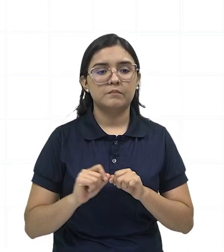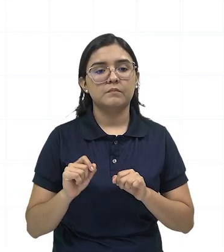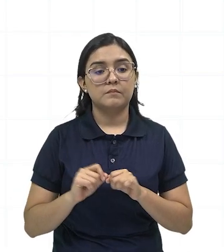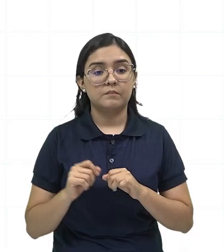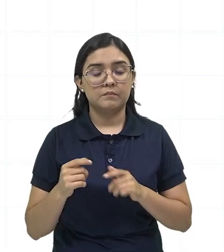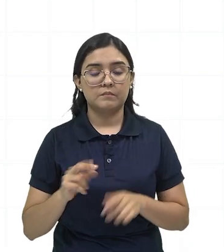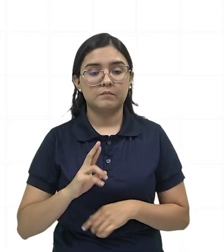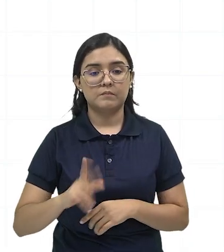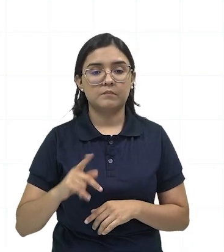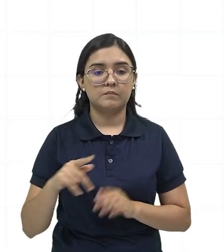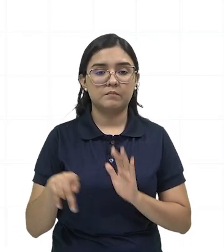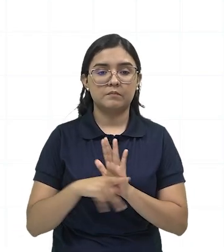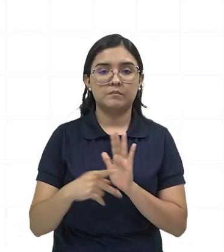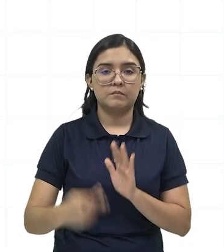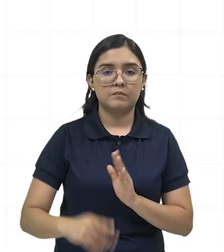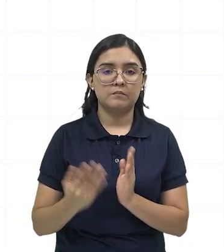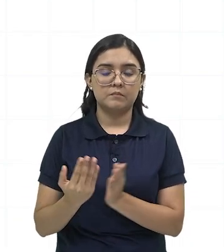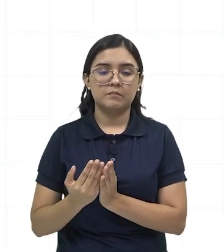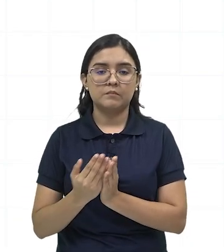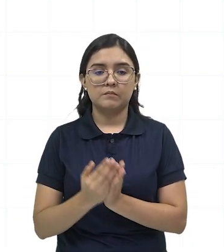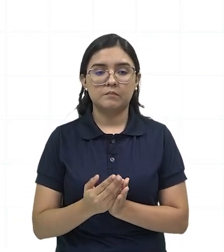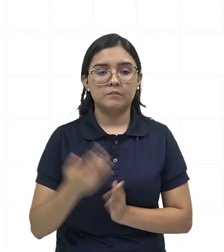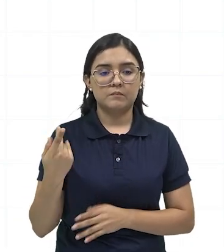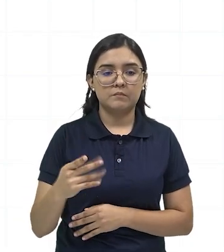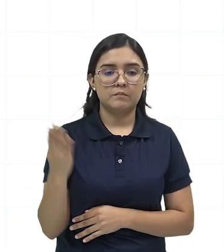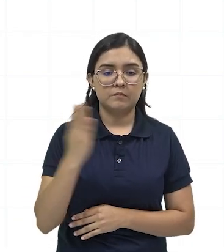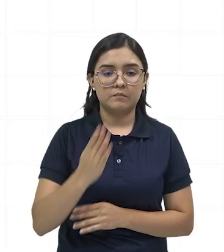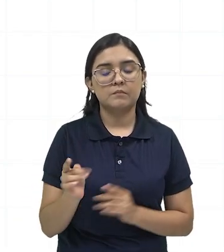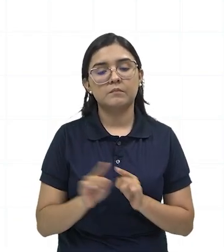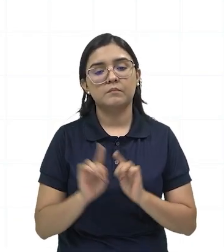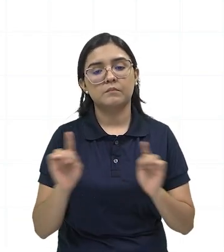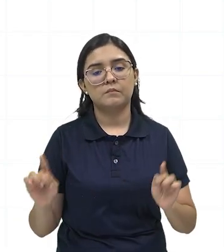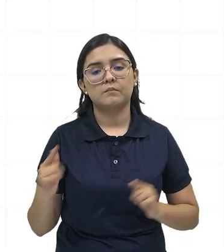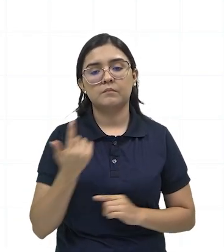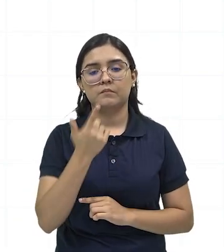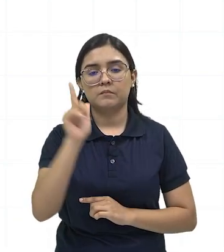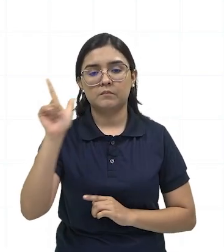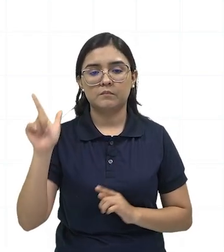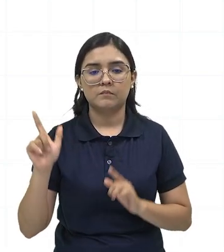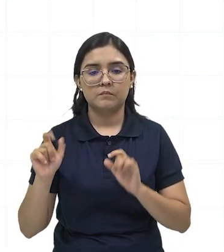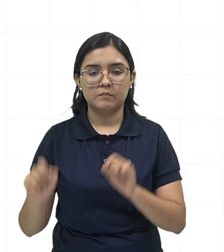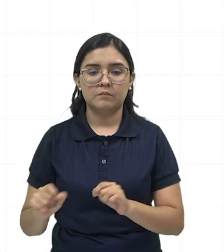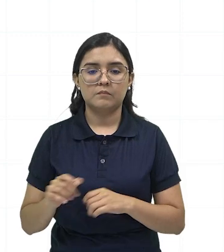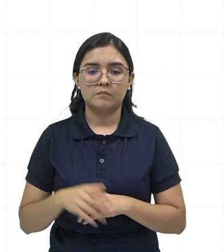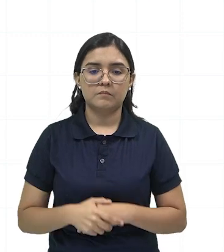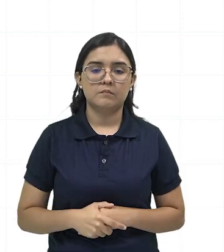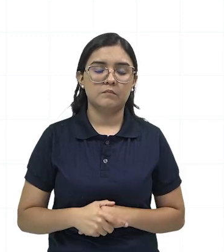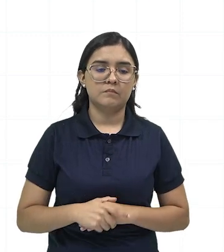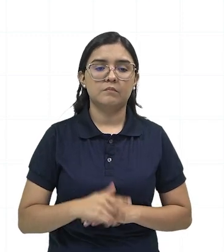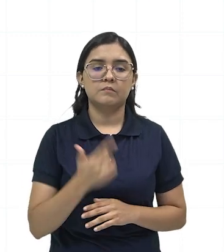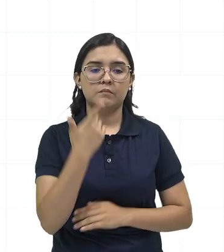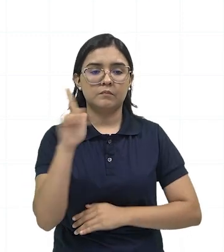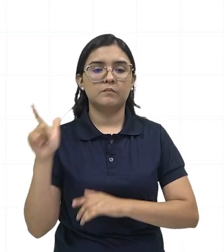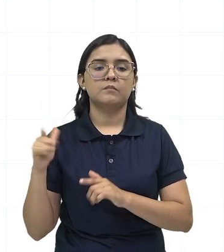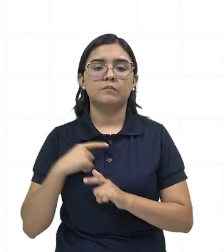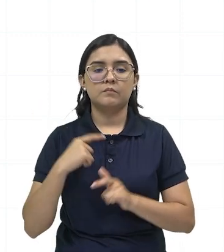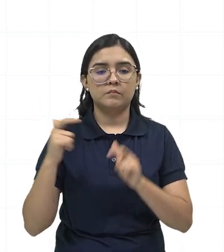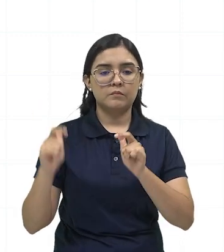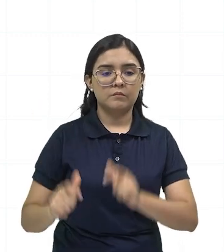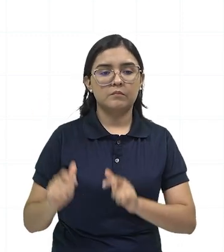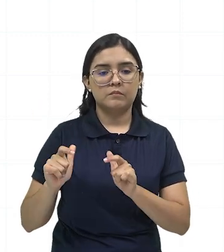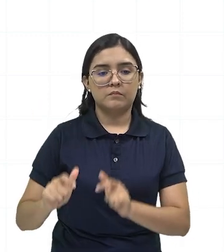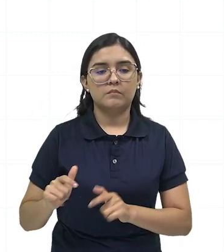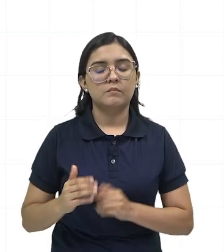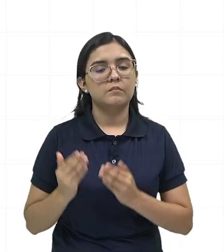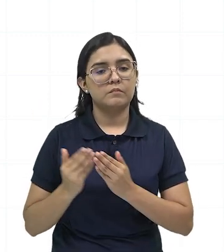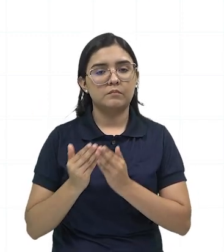não só para o Brasil, né, mas também para toda a costa da África, né, que